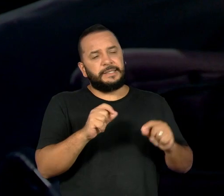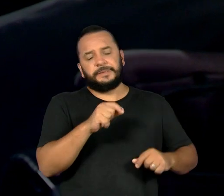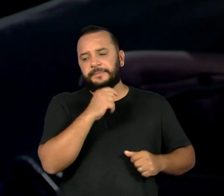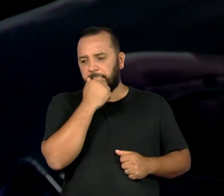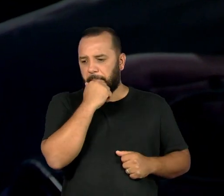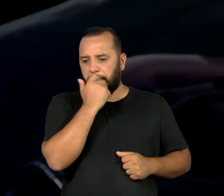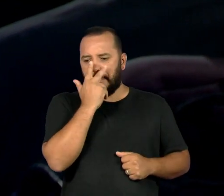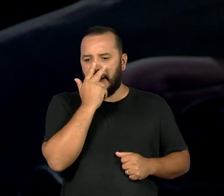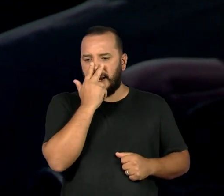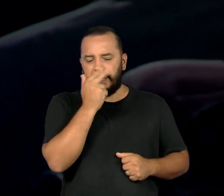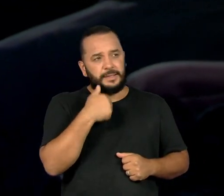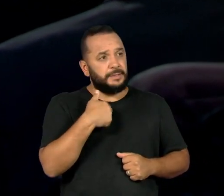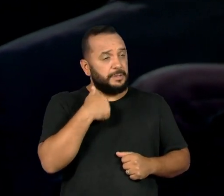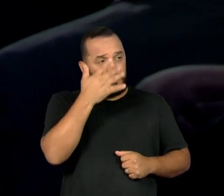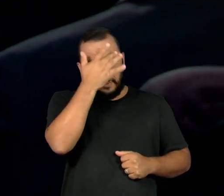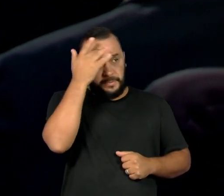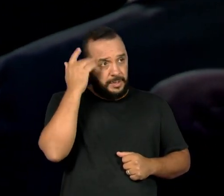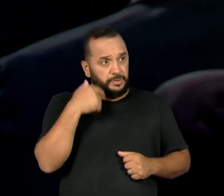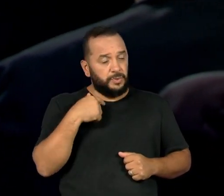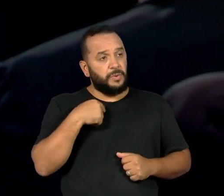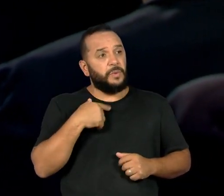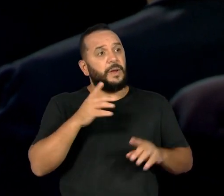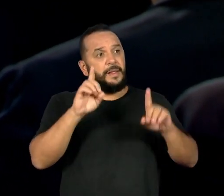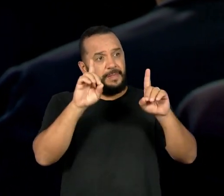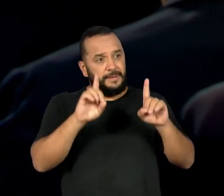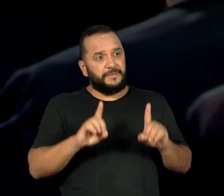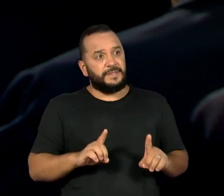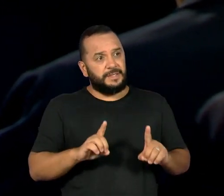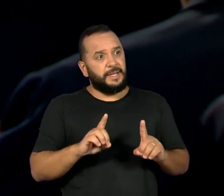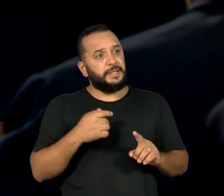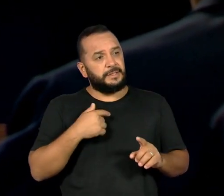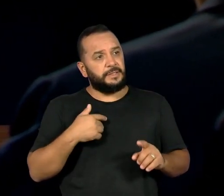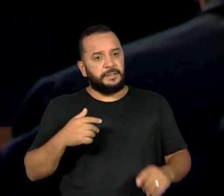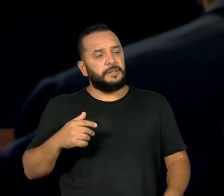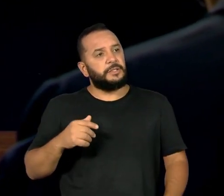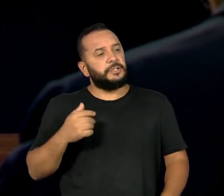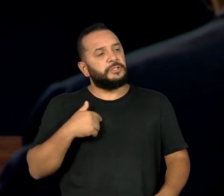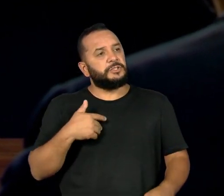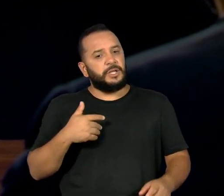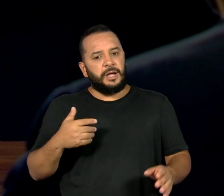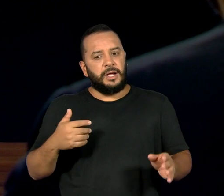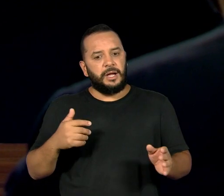chegada de uma pessoa com deficiência num lugar envolve também